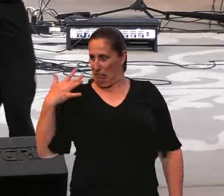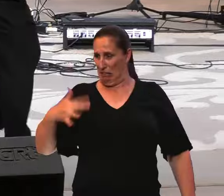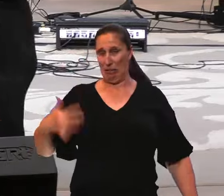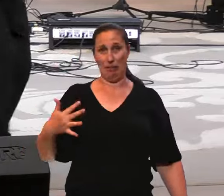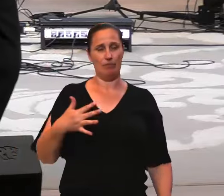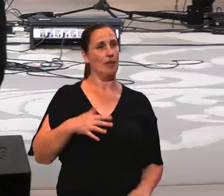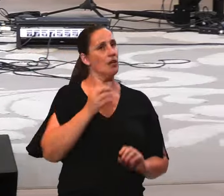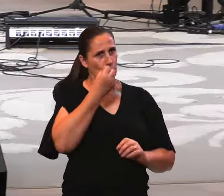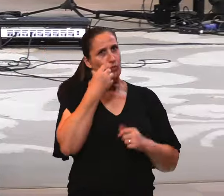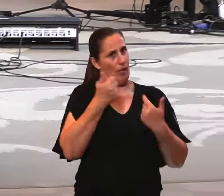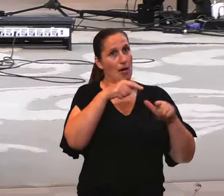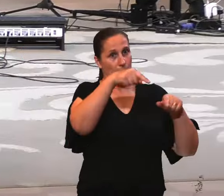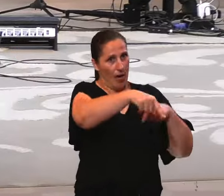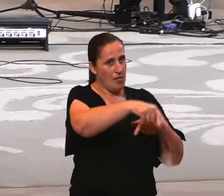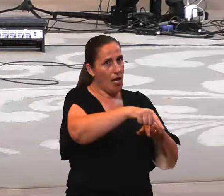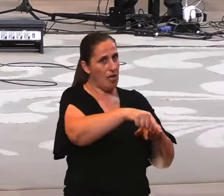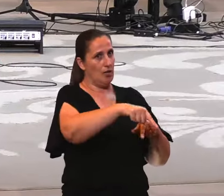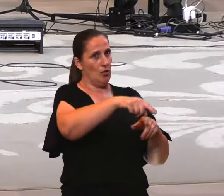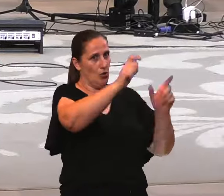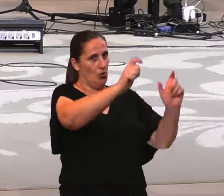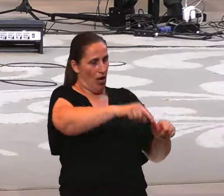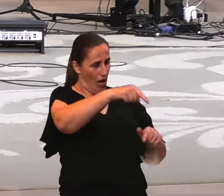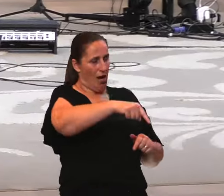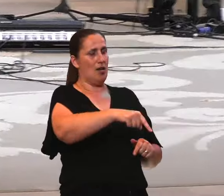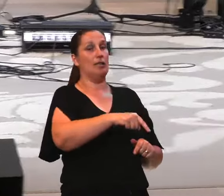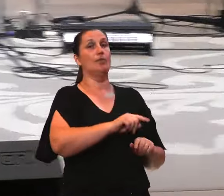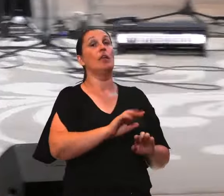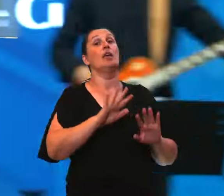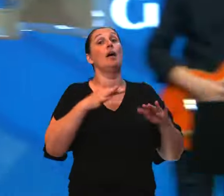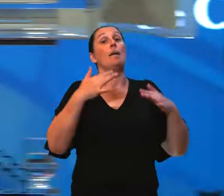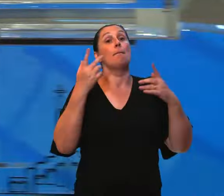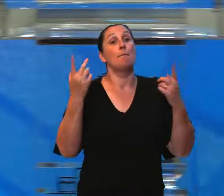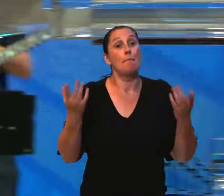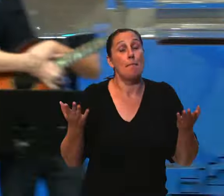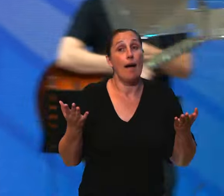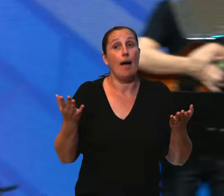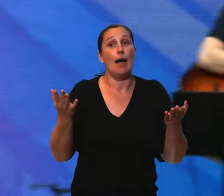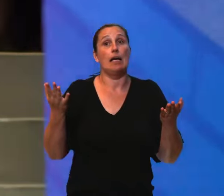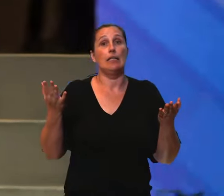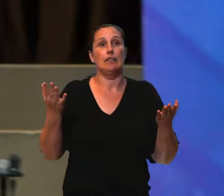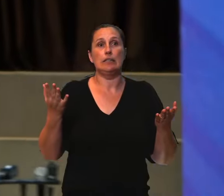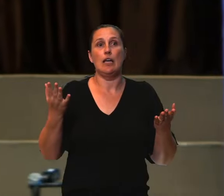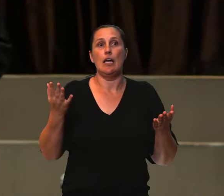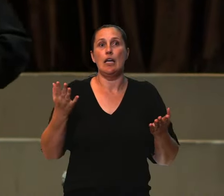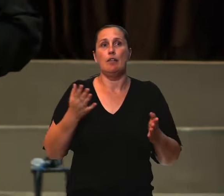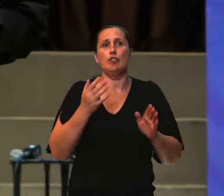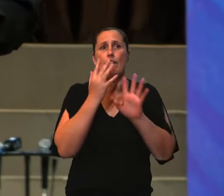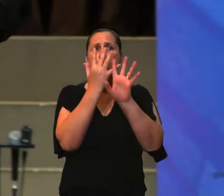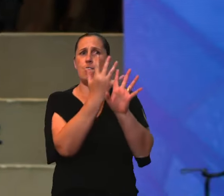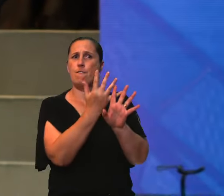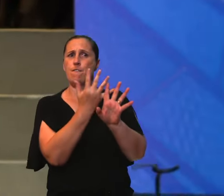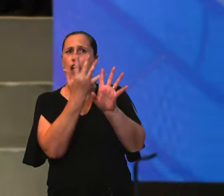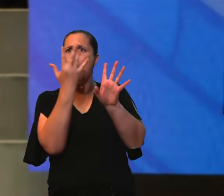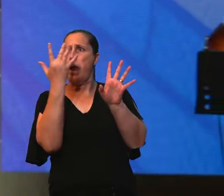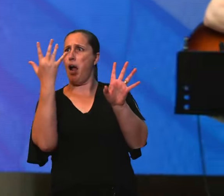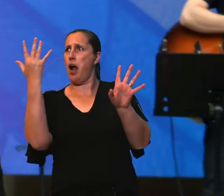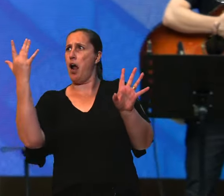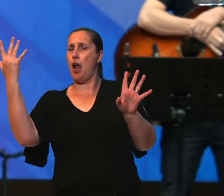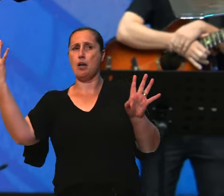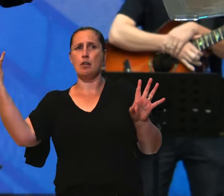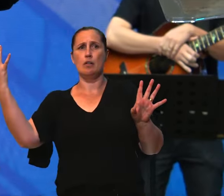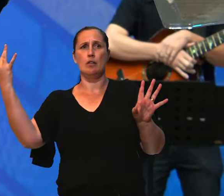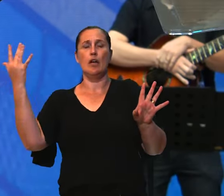mas tudo bem é ali você bota a mão ali e aí quando a gente entrou e todo mundo tinha errado porque tinha uma fila de gente do mundo todo E aqui aquela moça